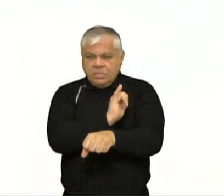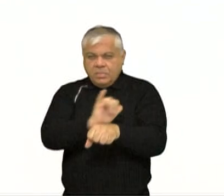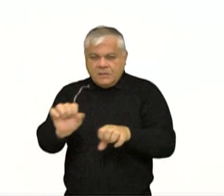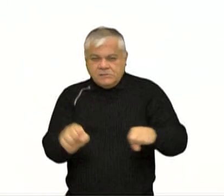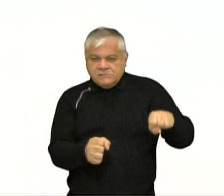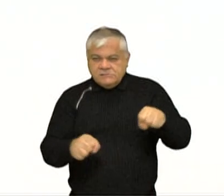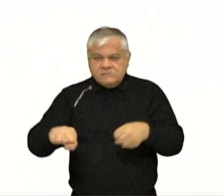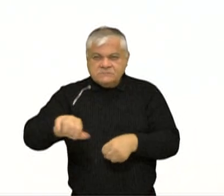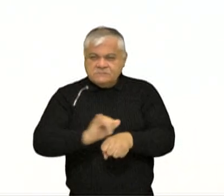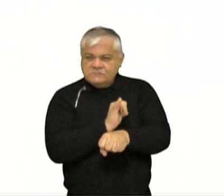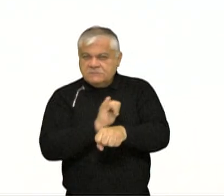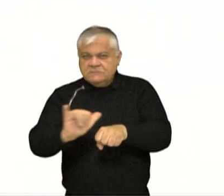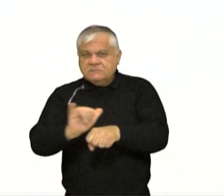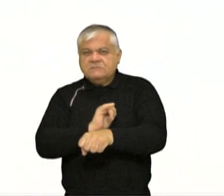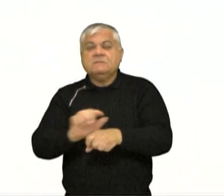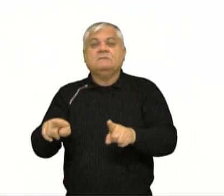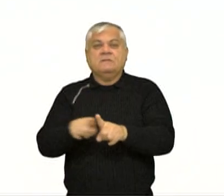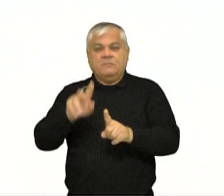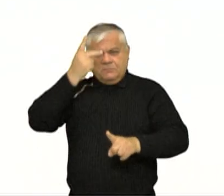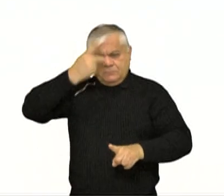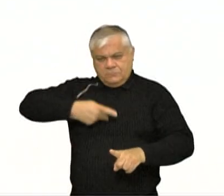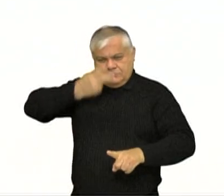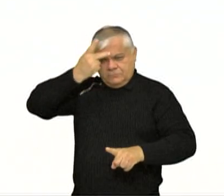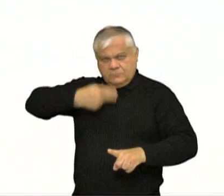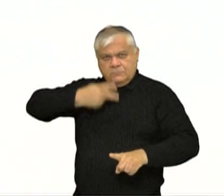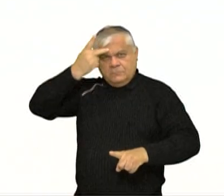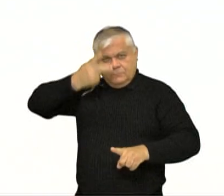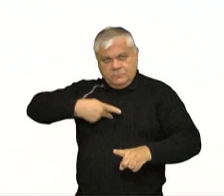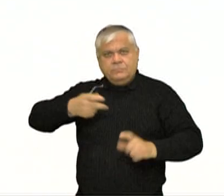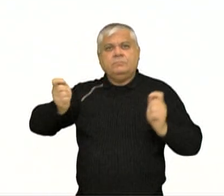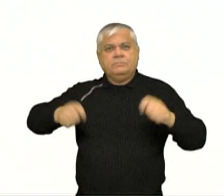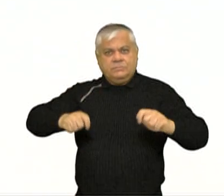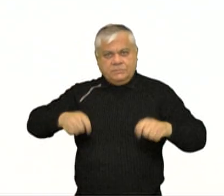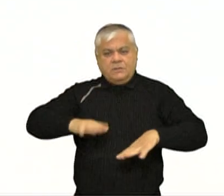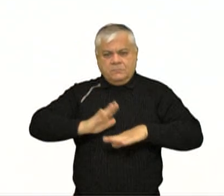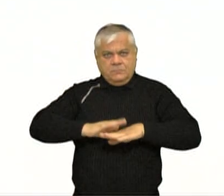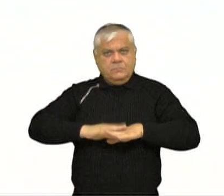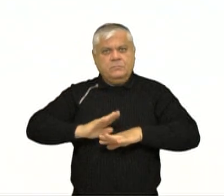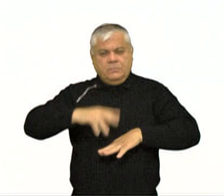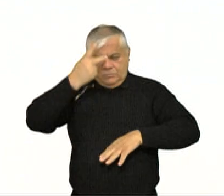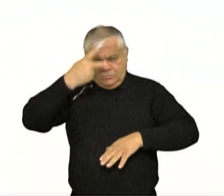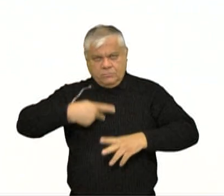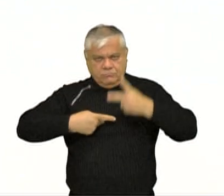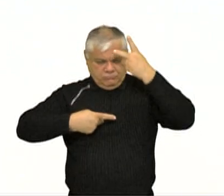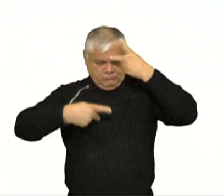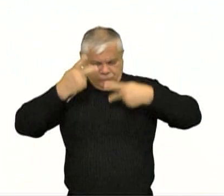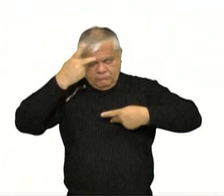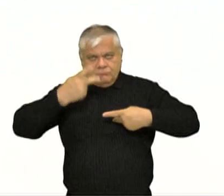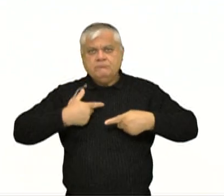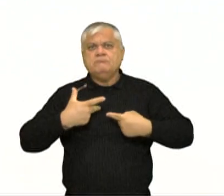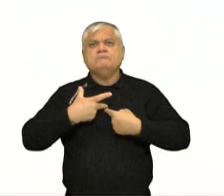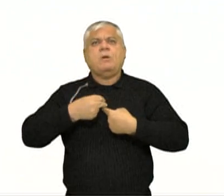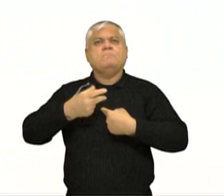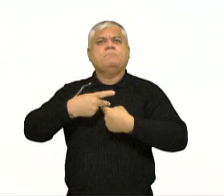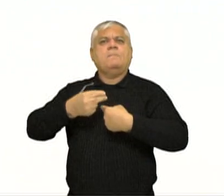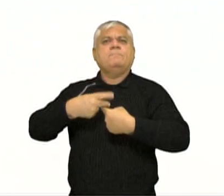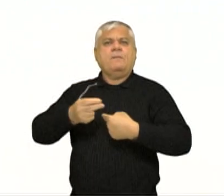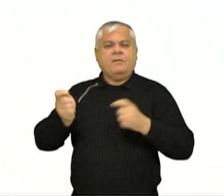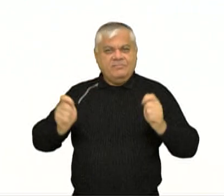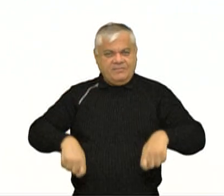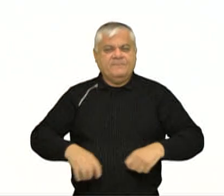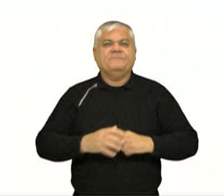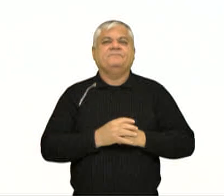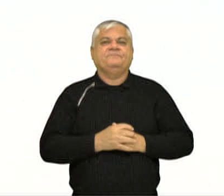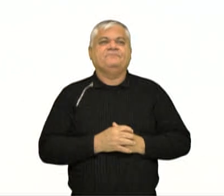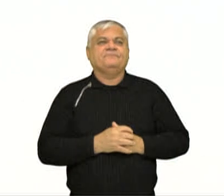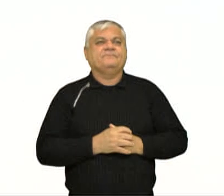pilotagem e autossuficiência, ou seja, o atleta tem que estar sempre tentando se superar, buscar a